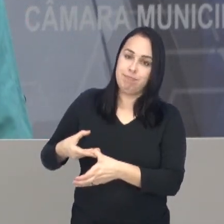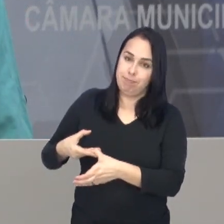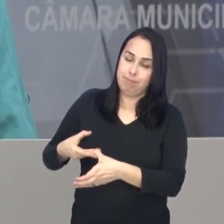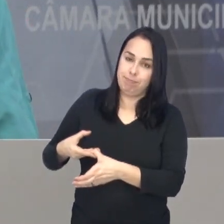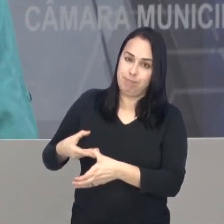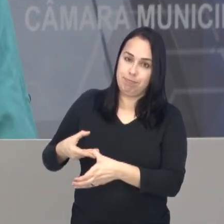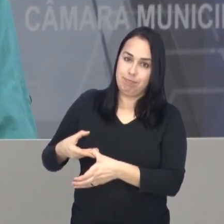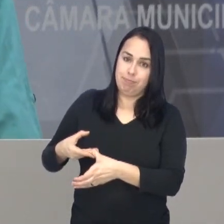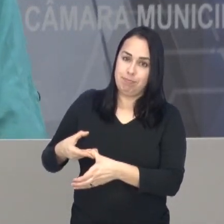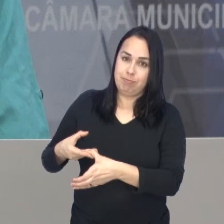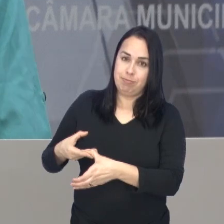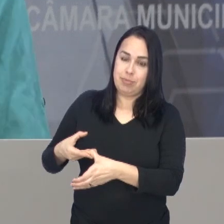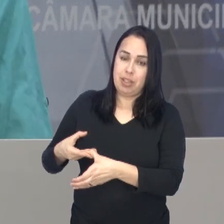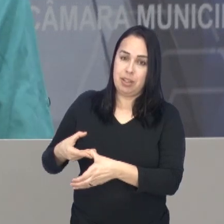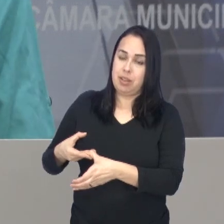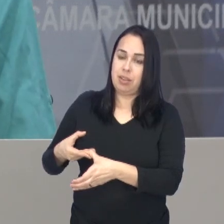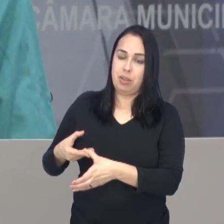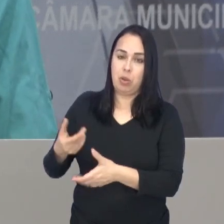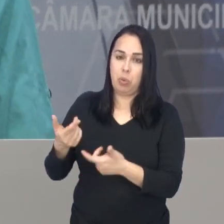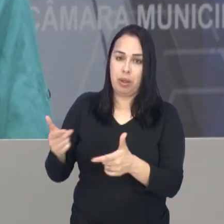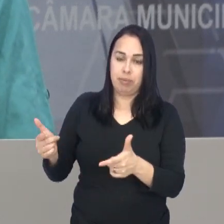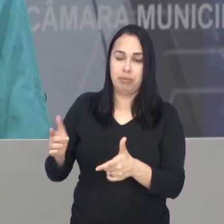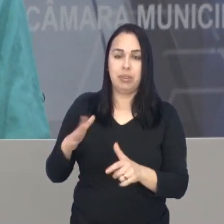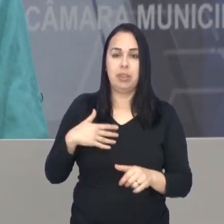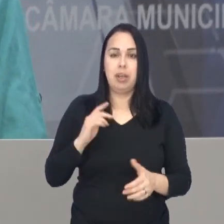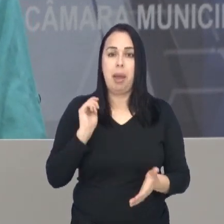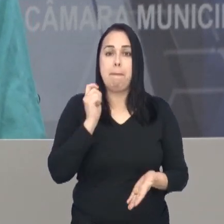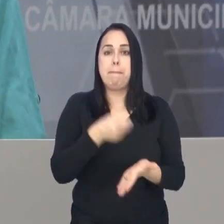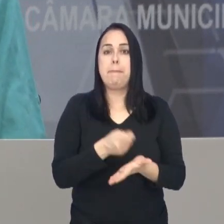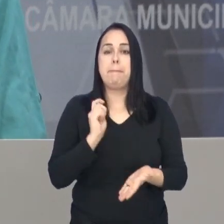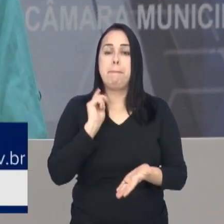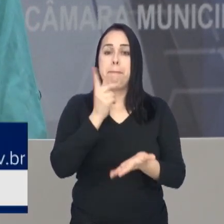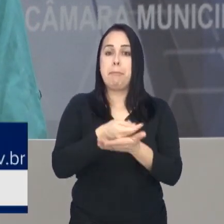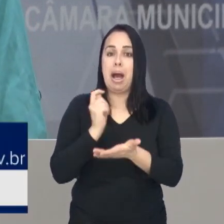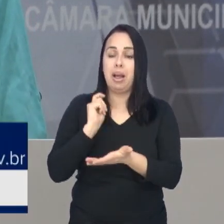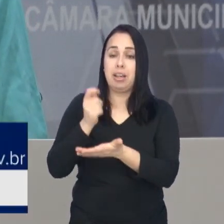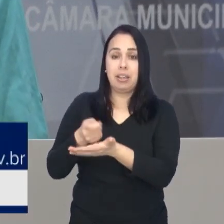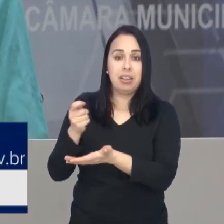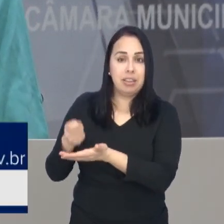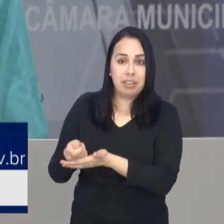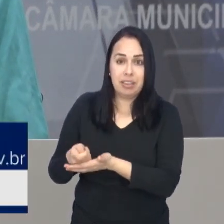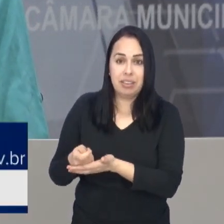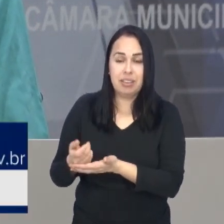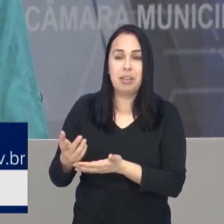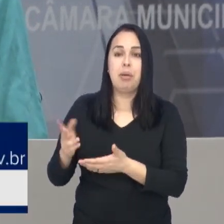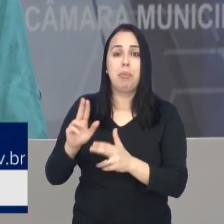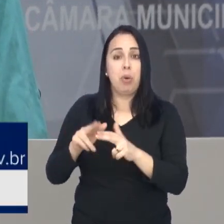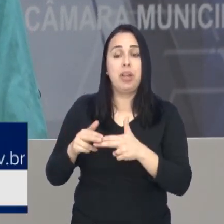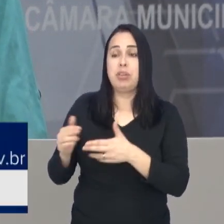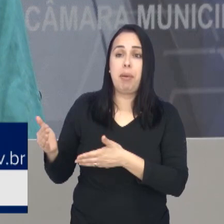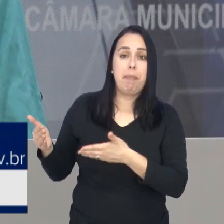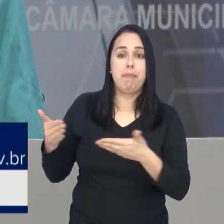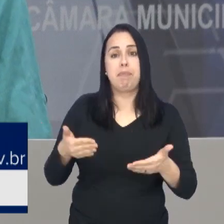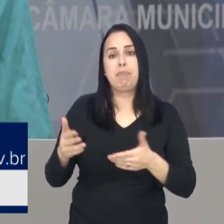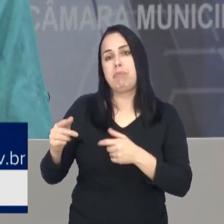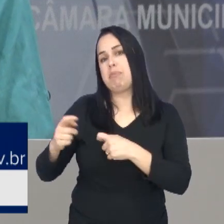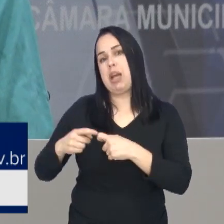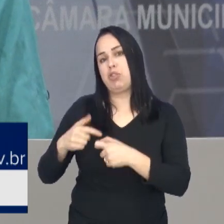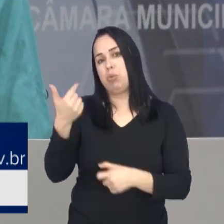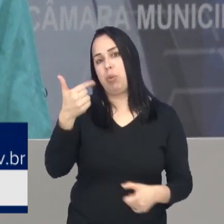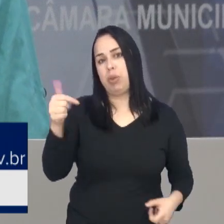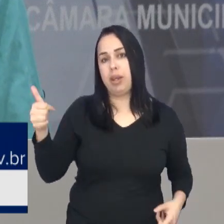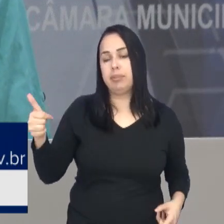pagando quase a metade do salário para os novos concursados. Então não vem médico para cá mesmo. Nós vamos